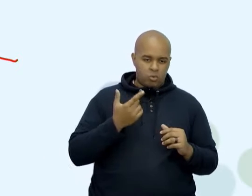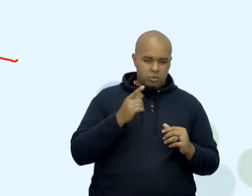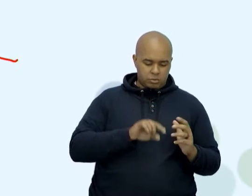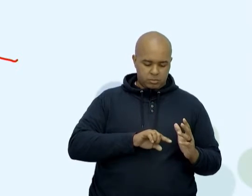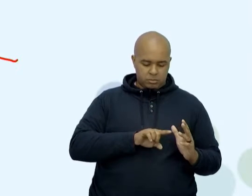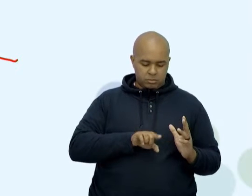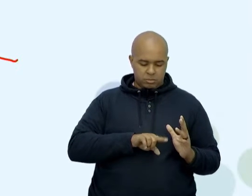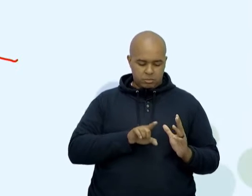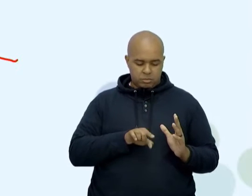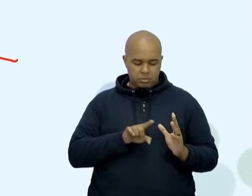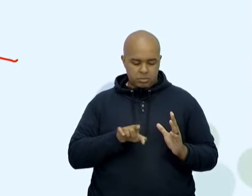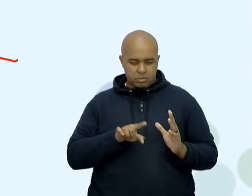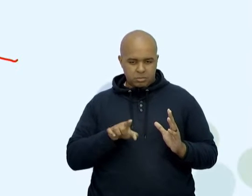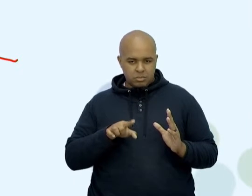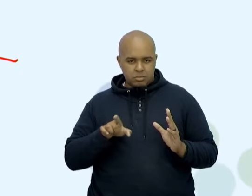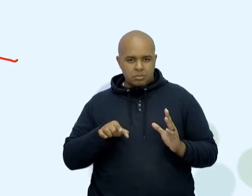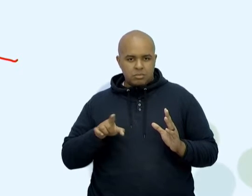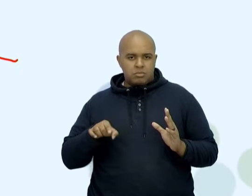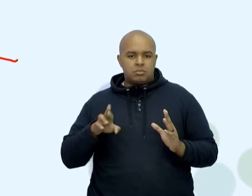ou